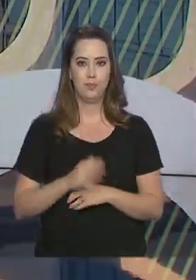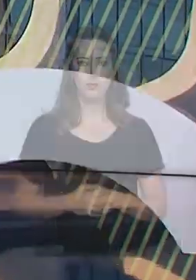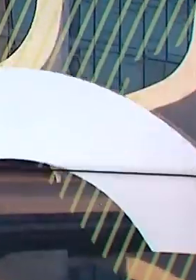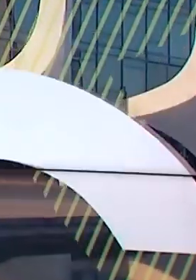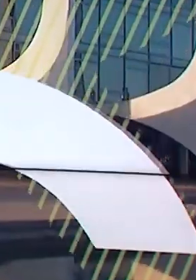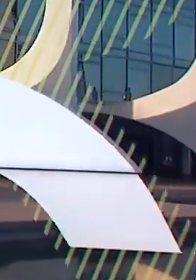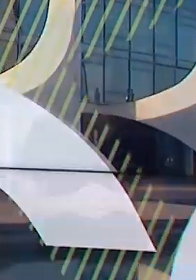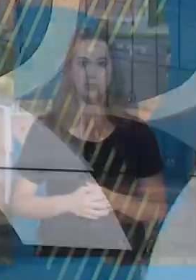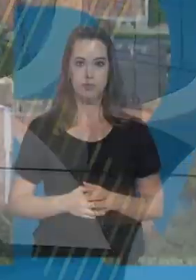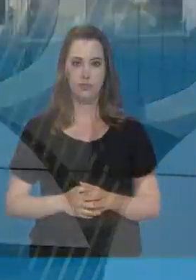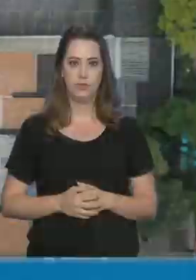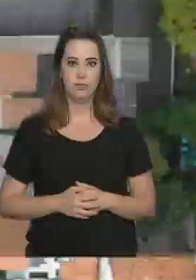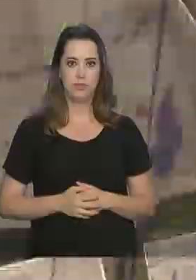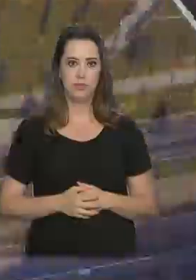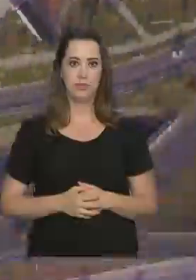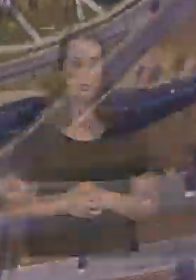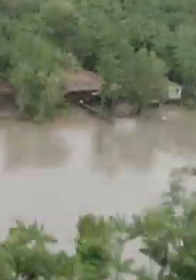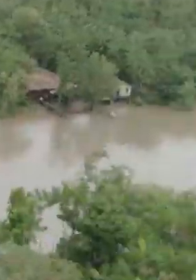amanhã.